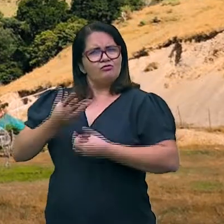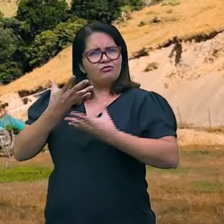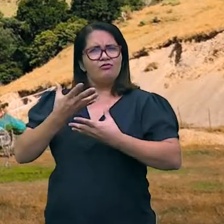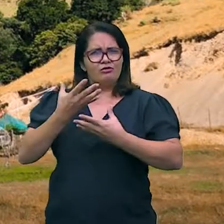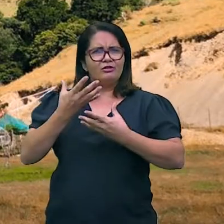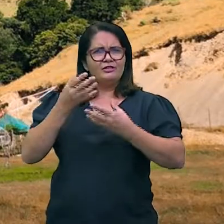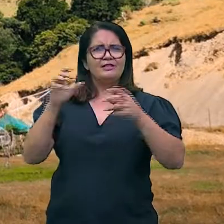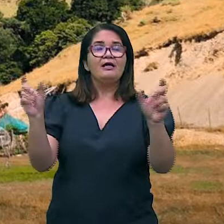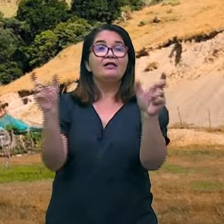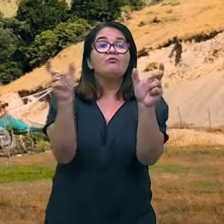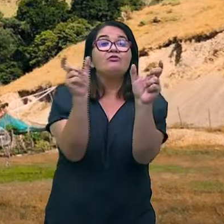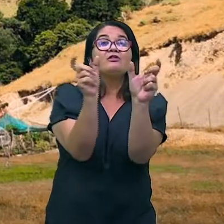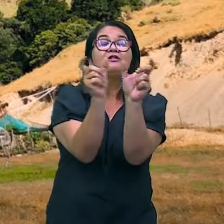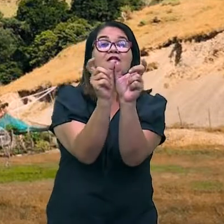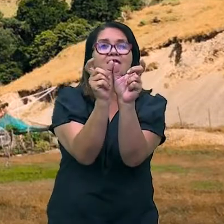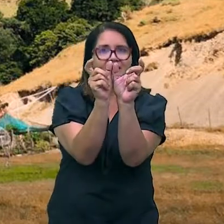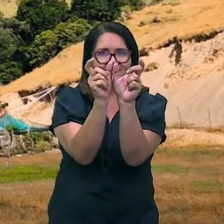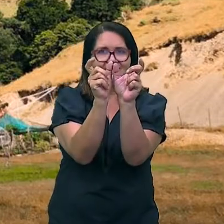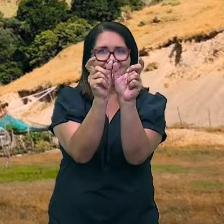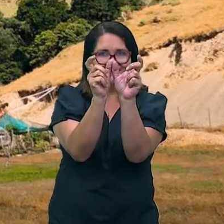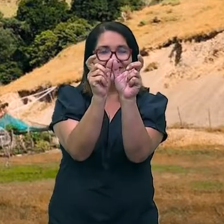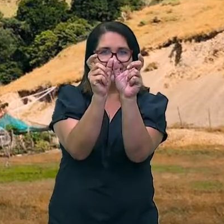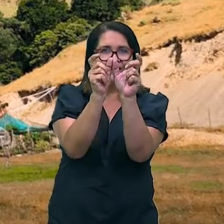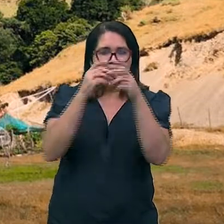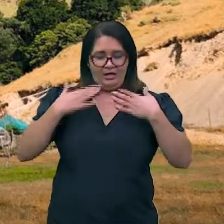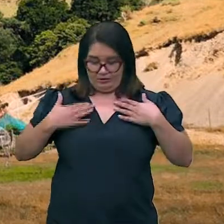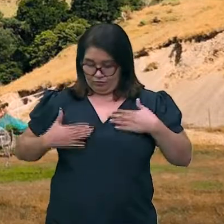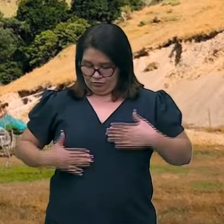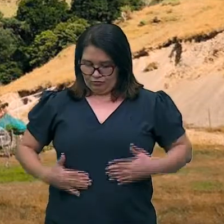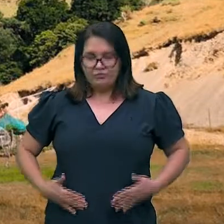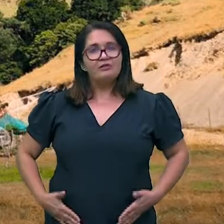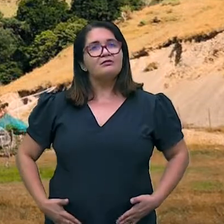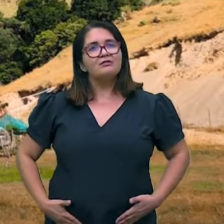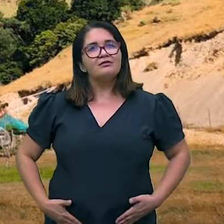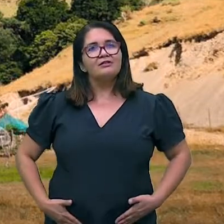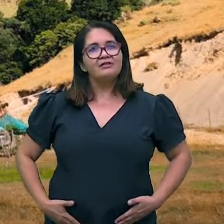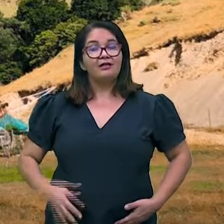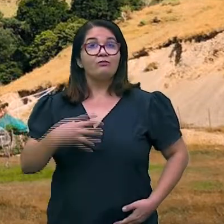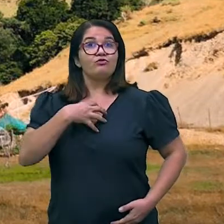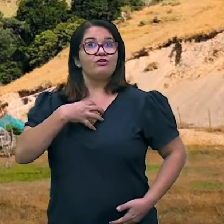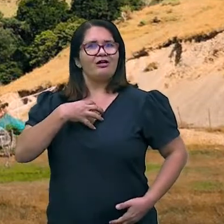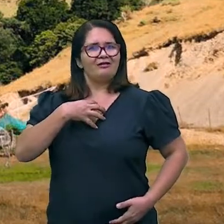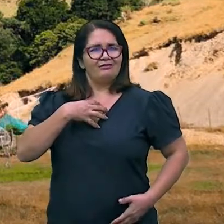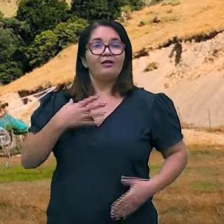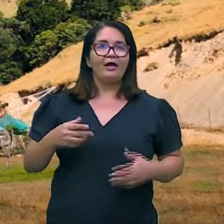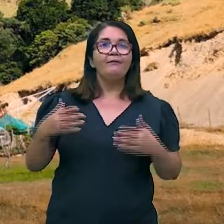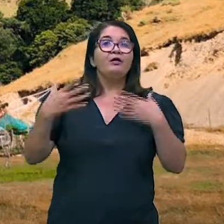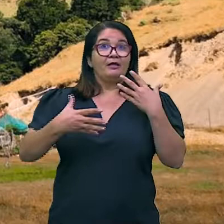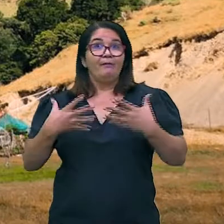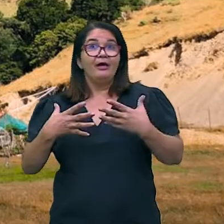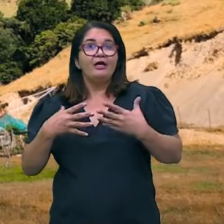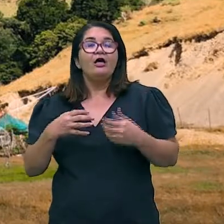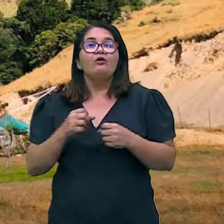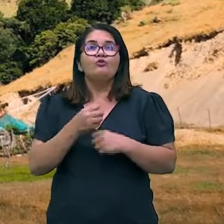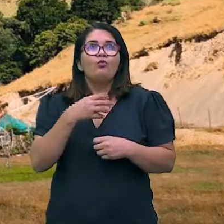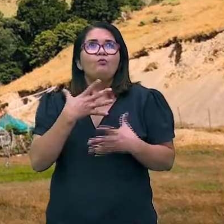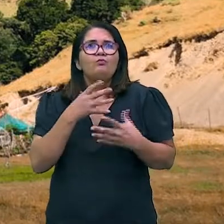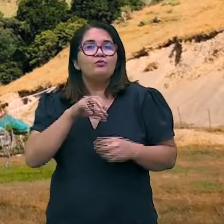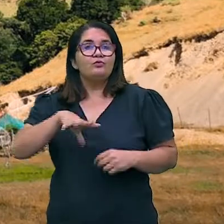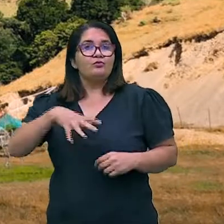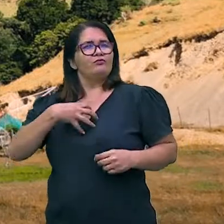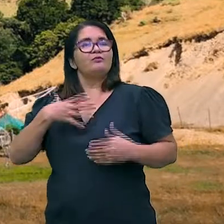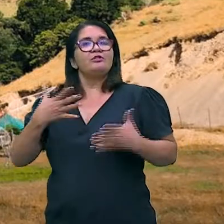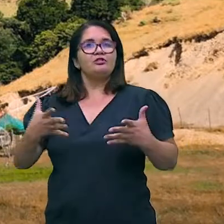às diferentes sensações do corpo humano. Quais são elas? A visão, a audição, o olfato,